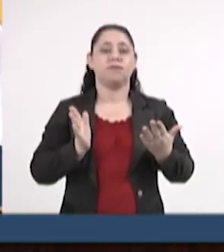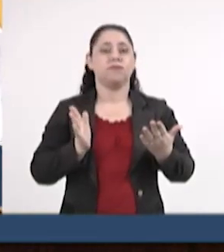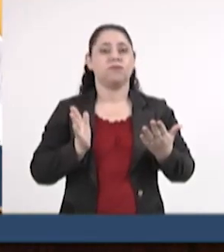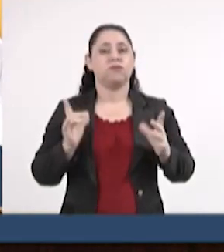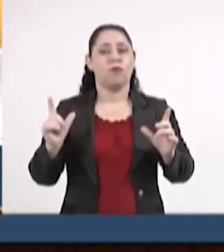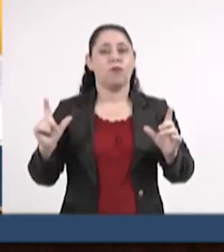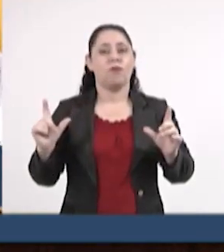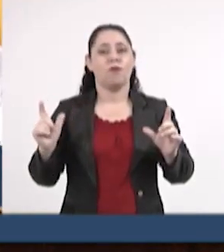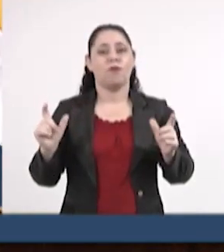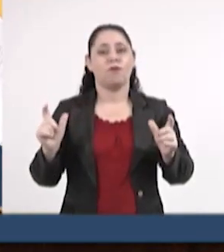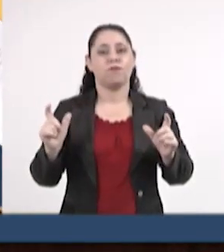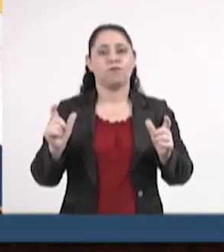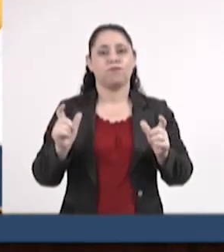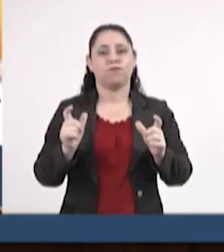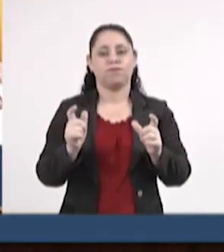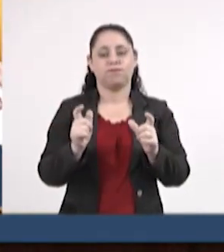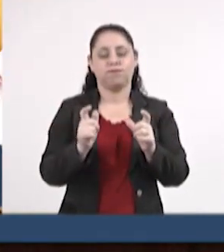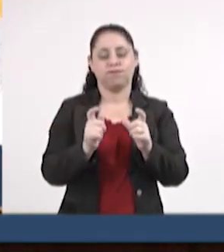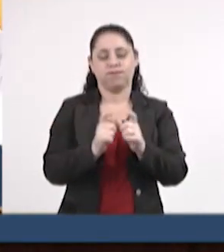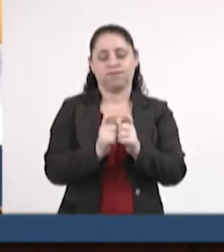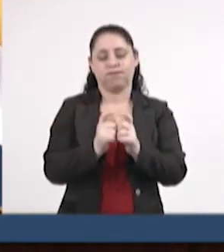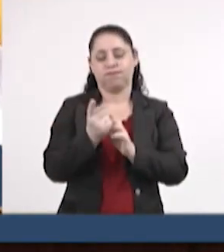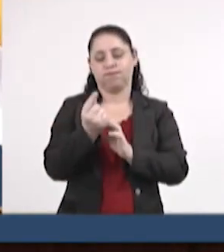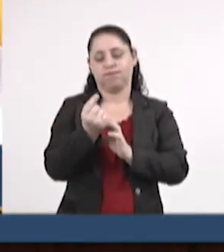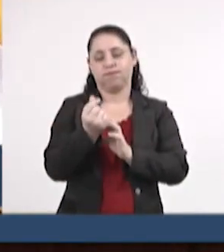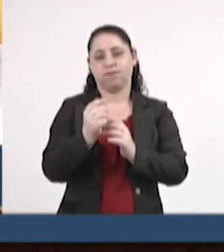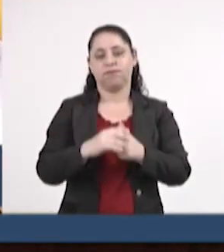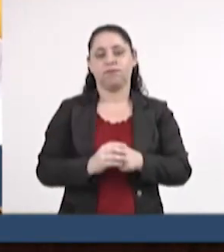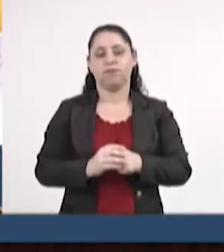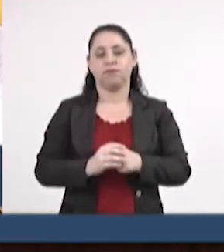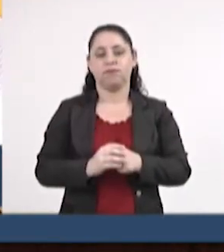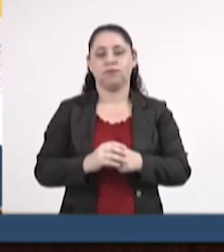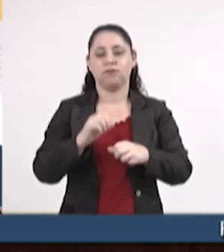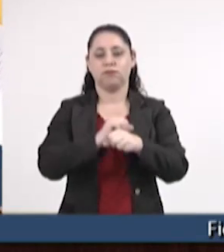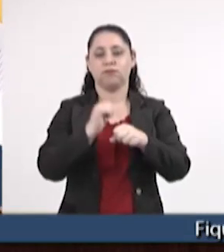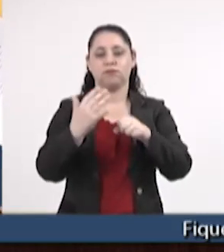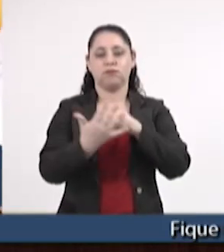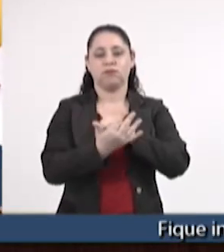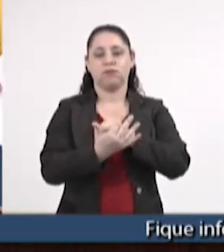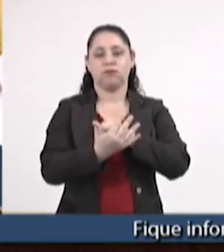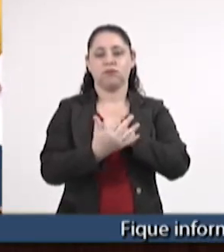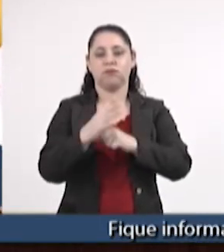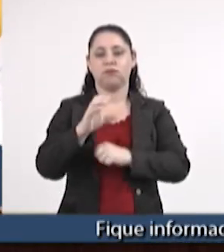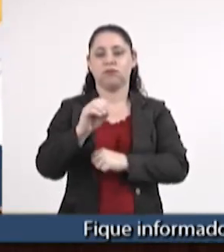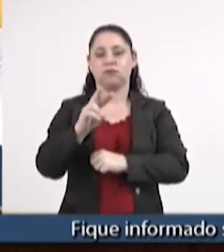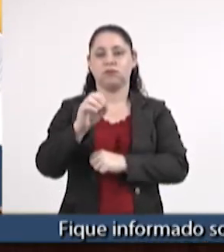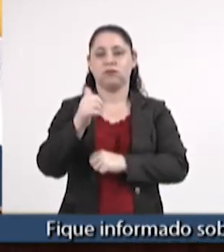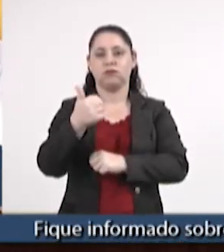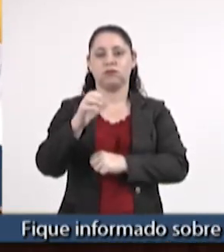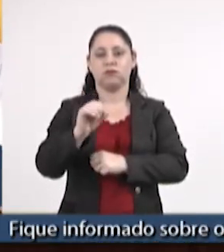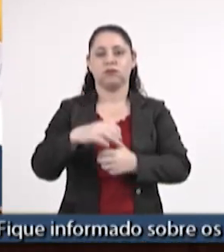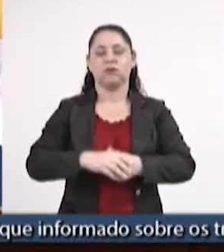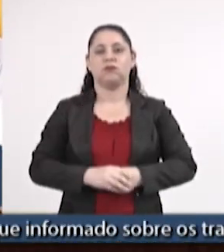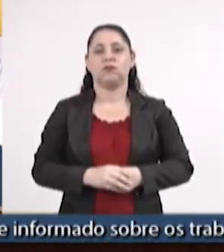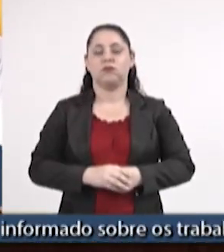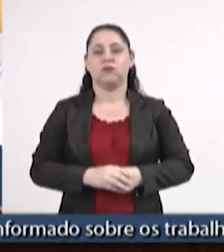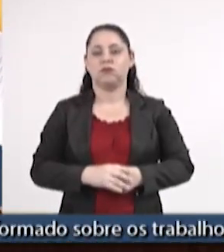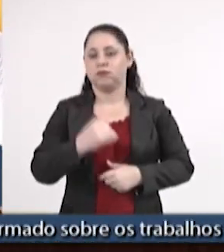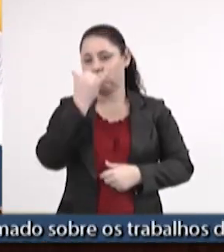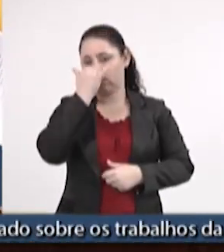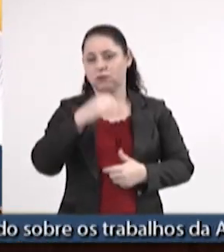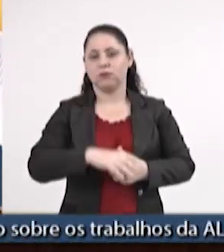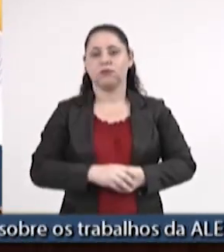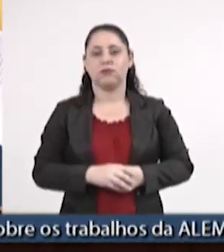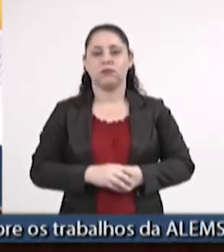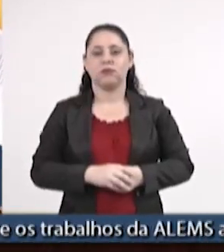uma diminuição desses recursos. Segundo, a pandemia da Covid-19, infelizmente,